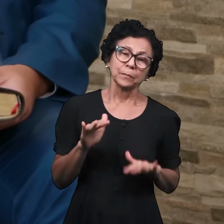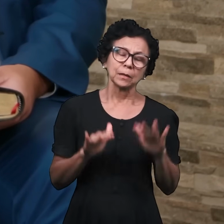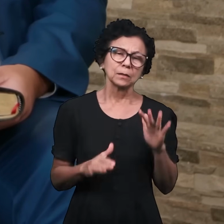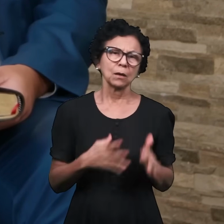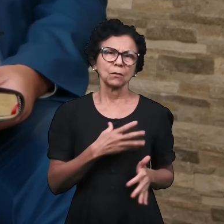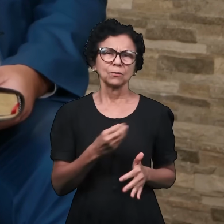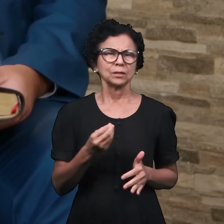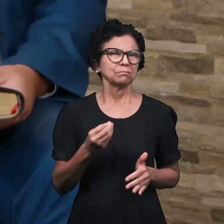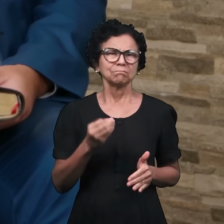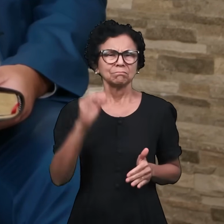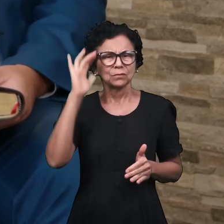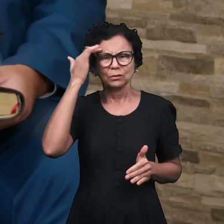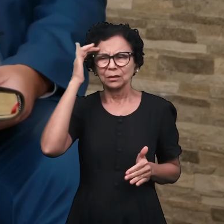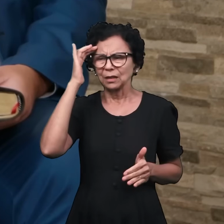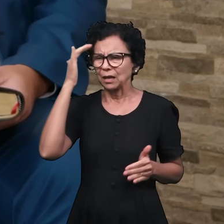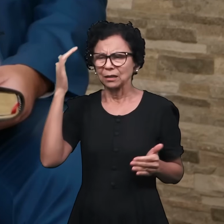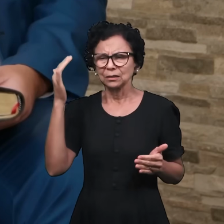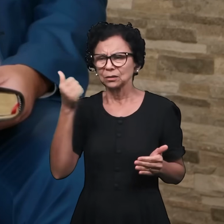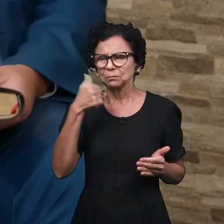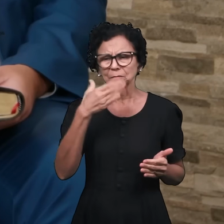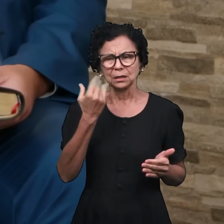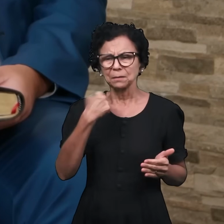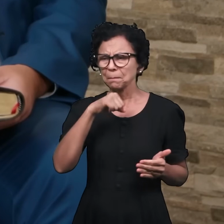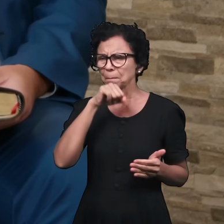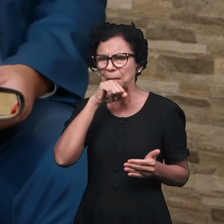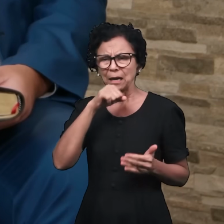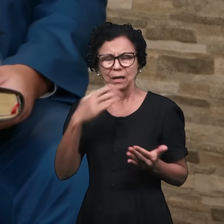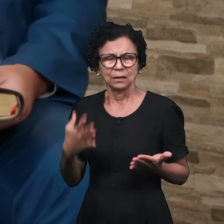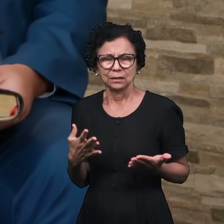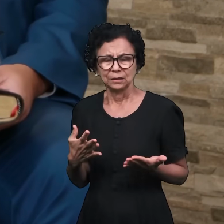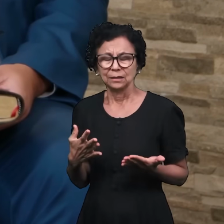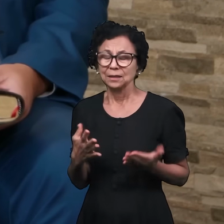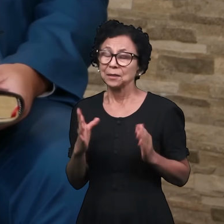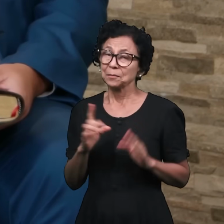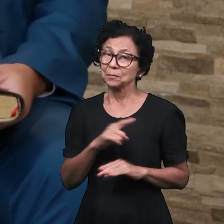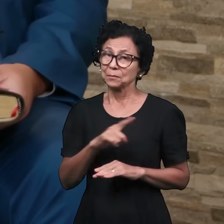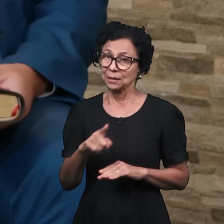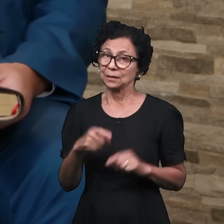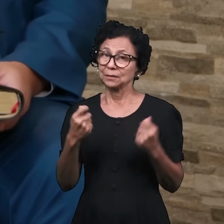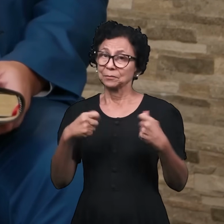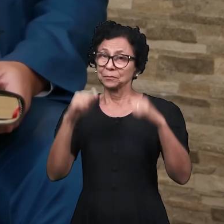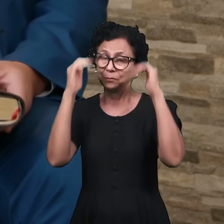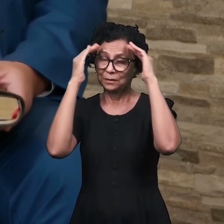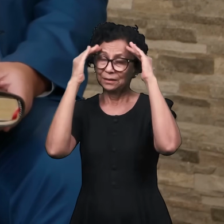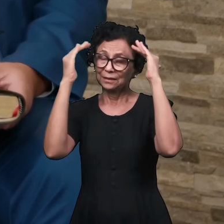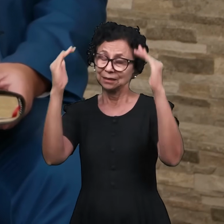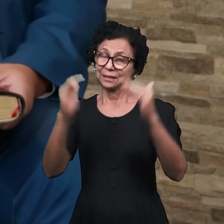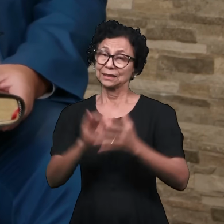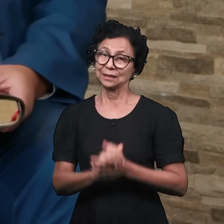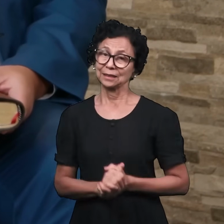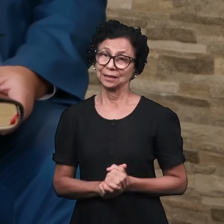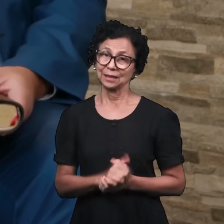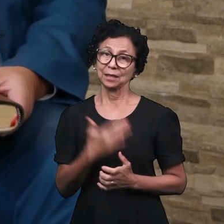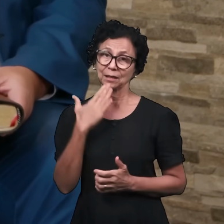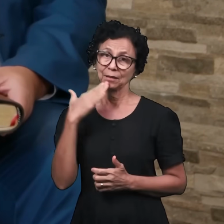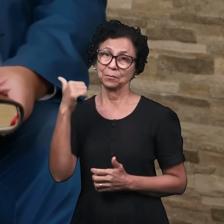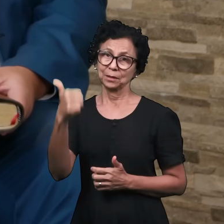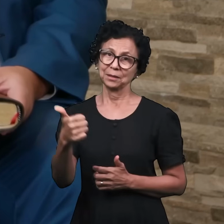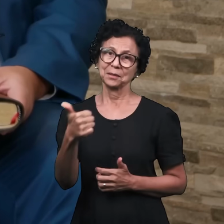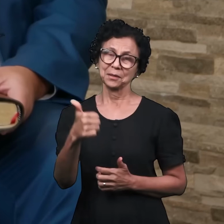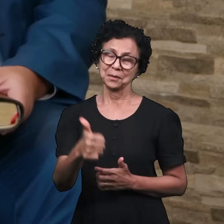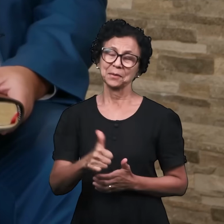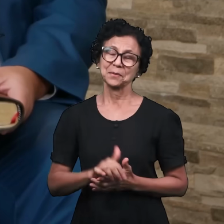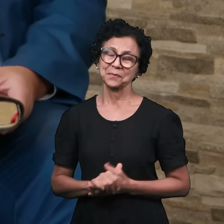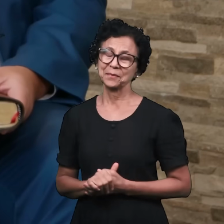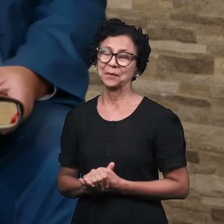instrução que o pai ou a mãe dê, mas ele tem que entender que vai ser o melhor para a vida dele, ele deve obedecer. Pela obediência ao